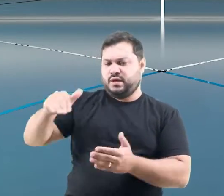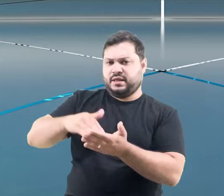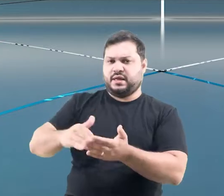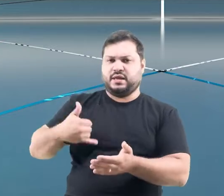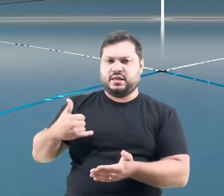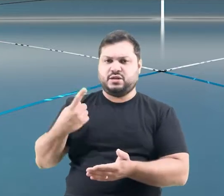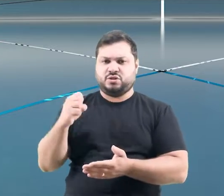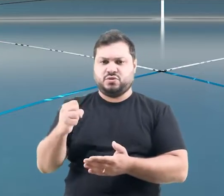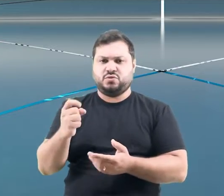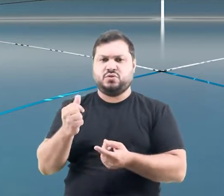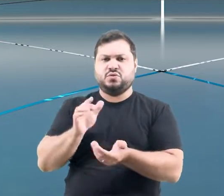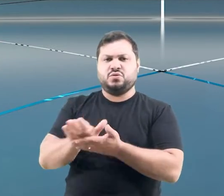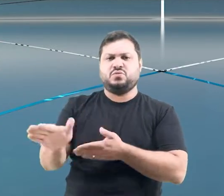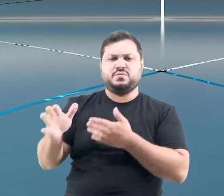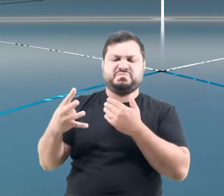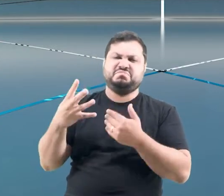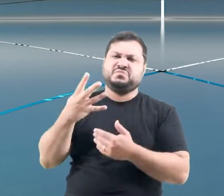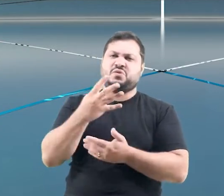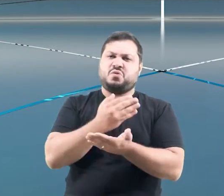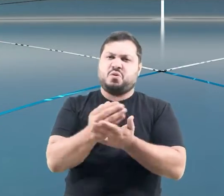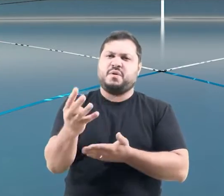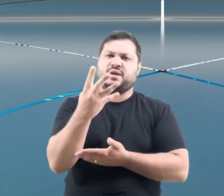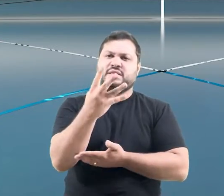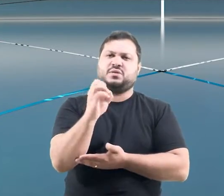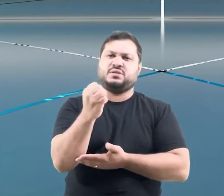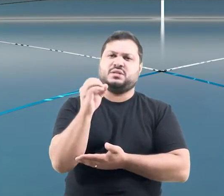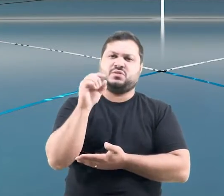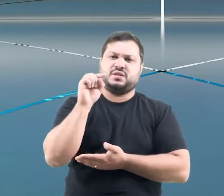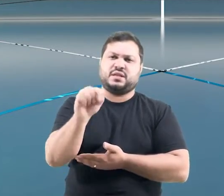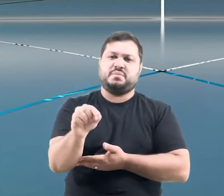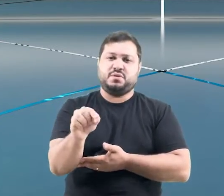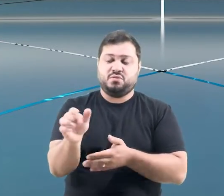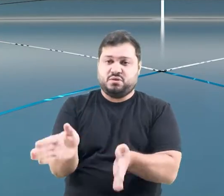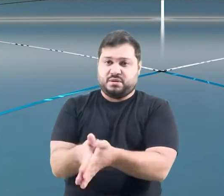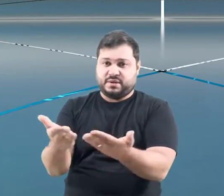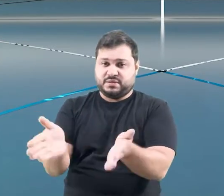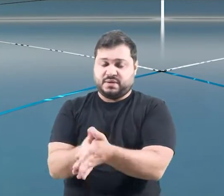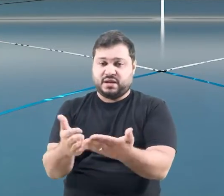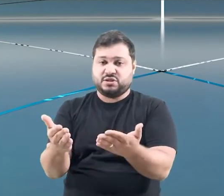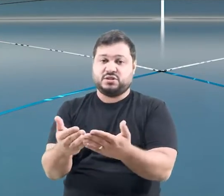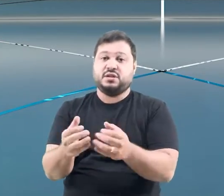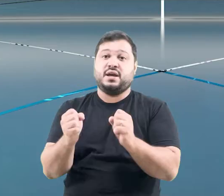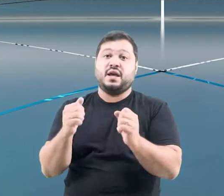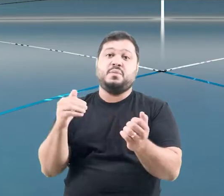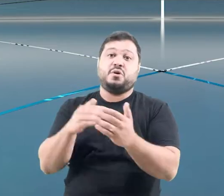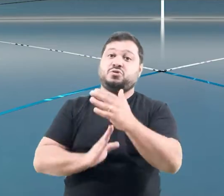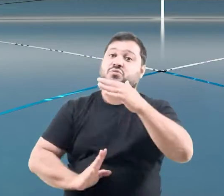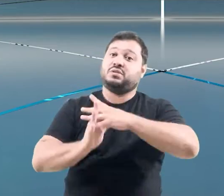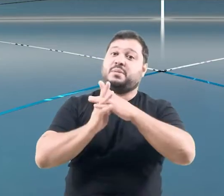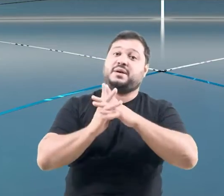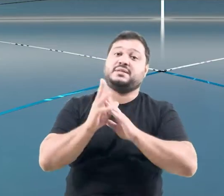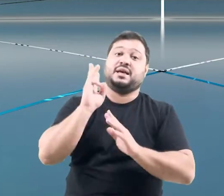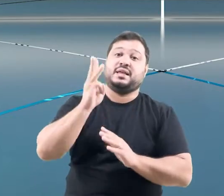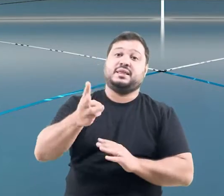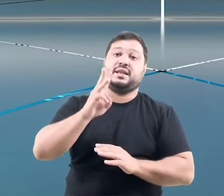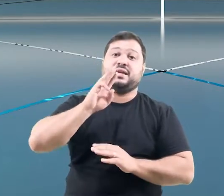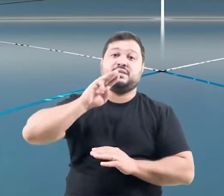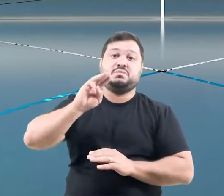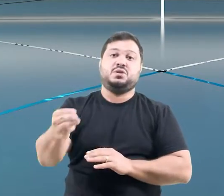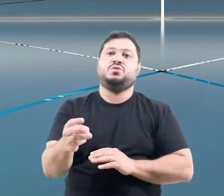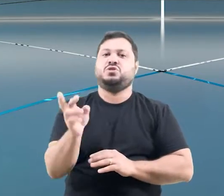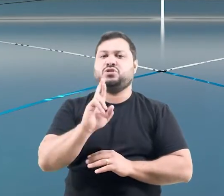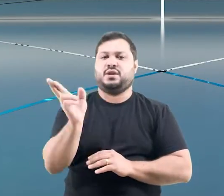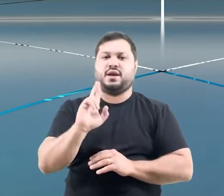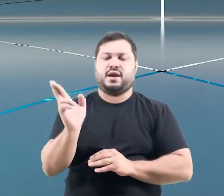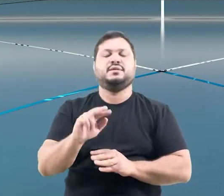18 anos, o custo começa em 480 mil nas classes mais baixas e pode ultrapassar os 3,5 milhões